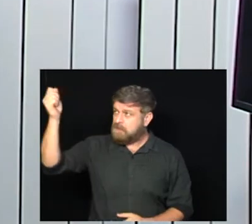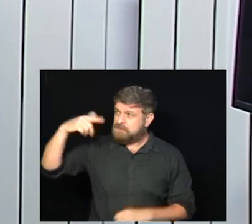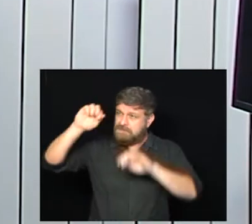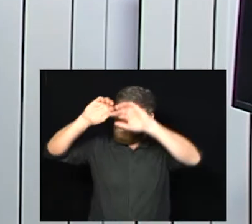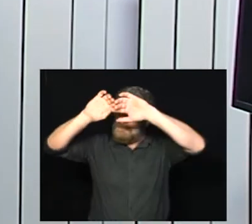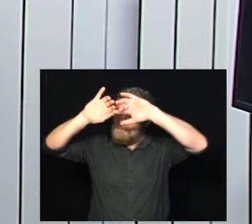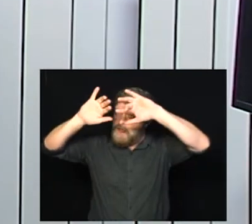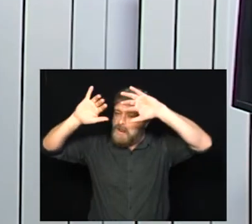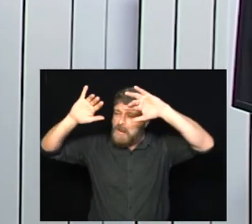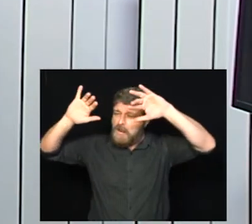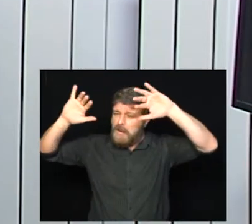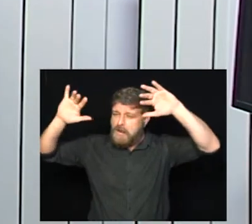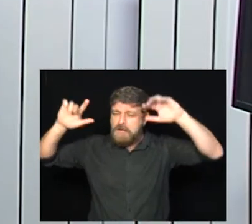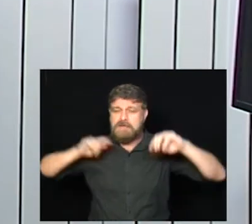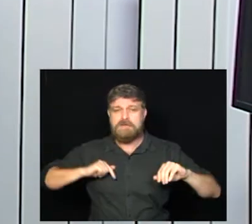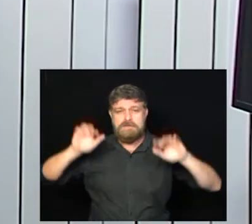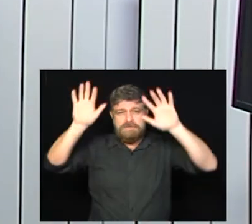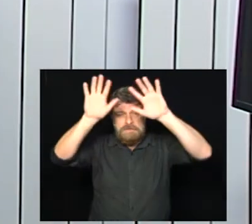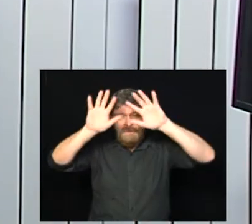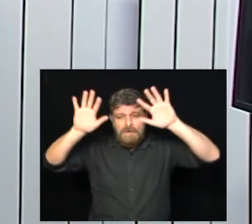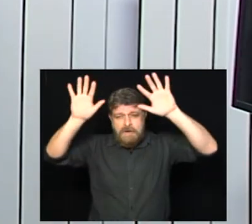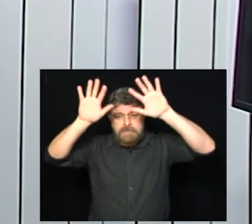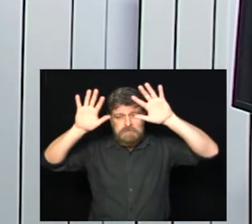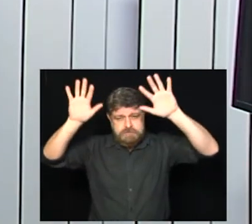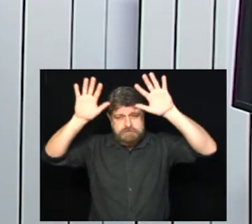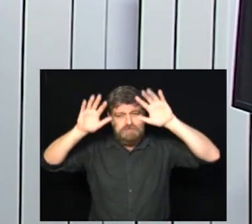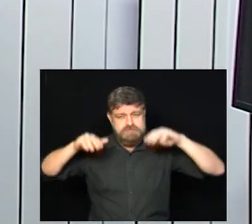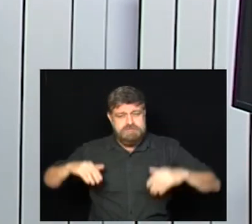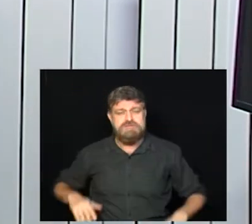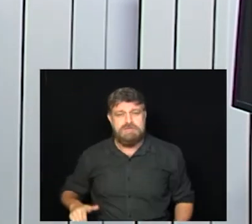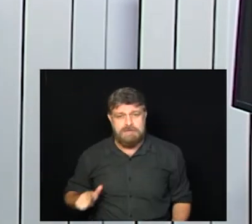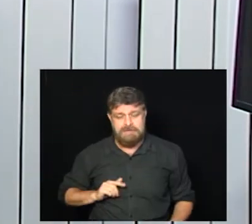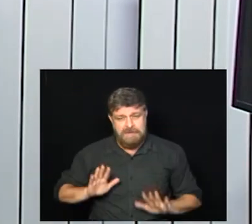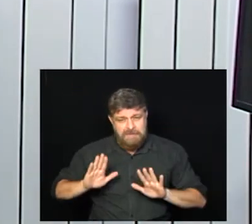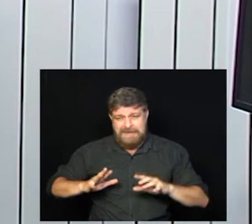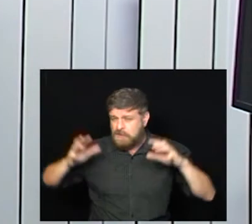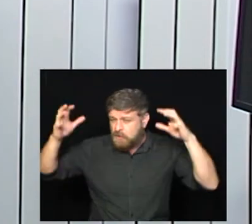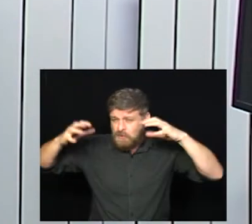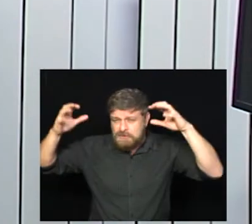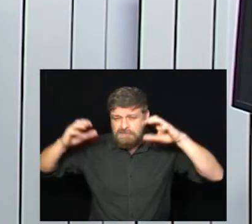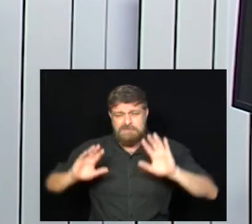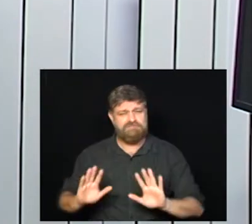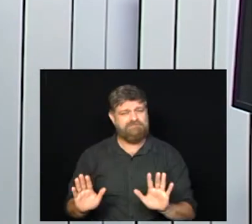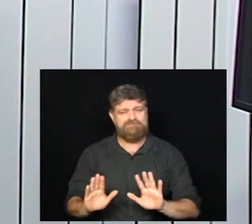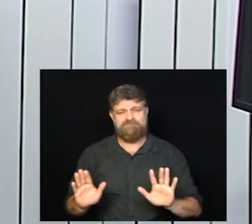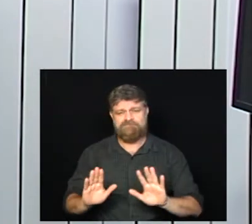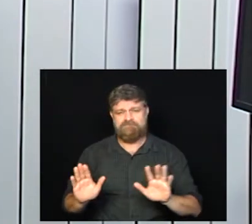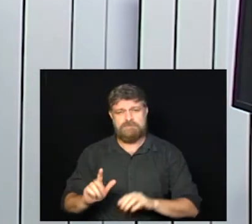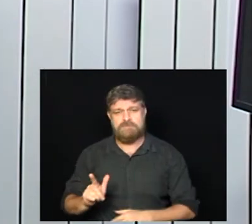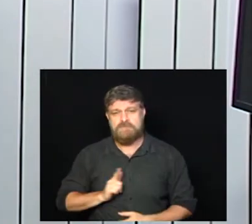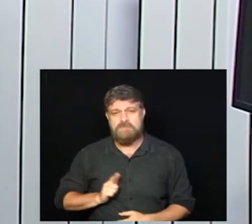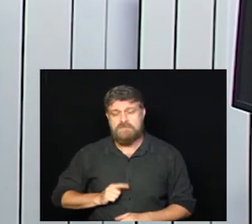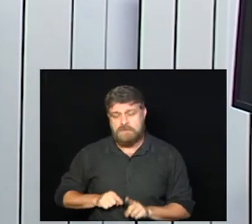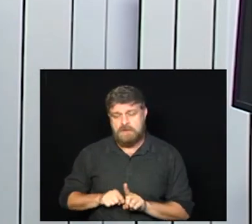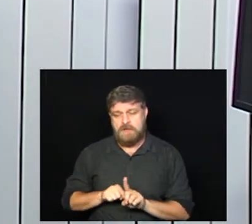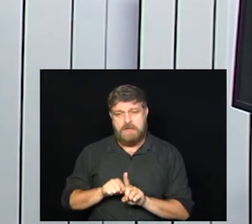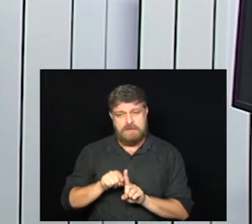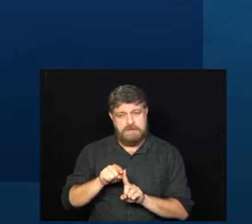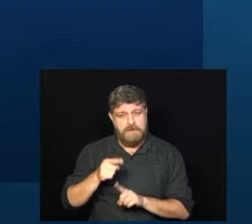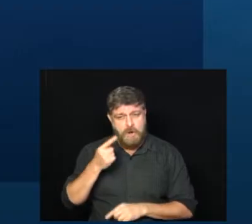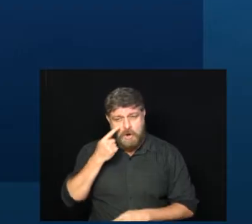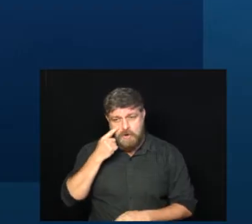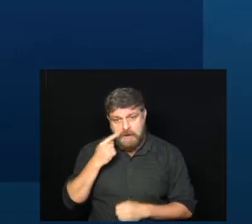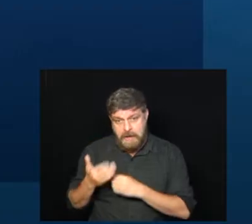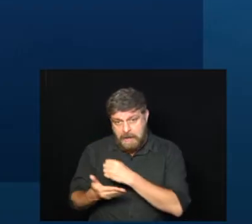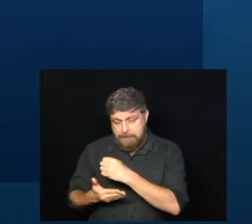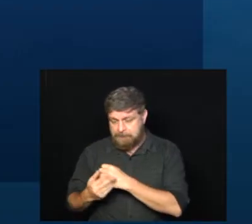entre nuvens, a nebulosidade aumenta na cidade, mas não deve chover. Sobre as temperaturas, olha só, mínima